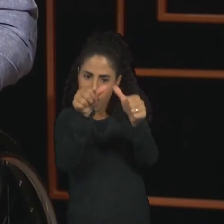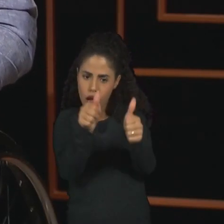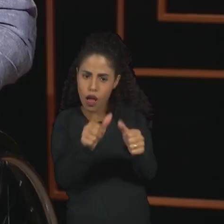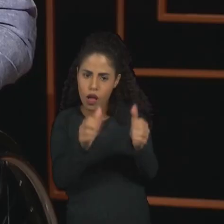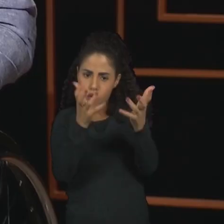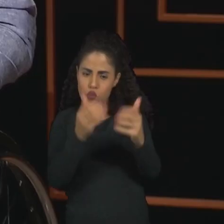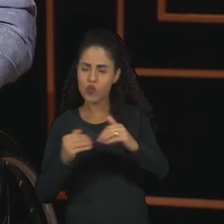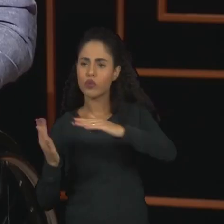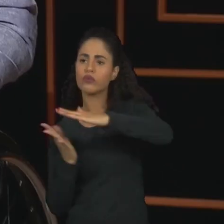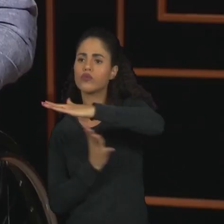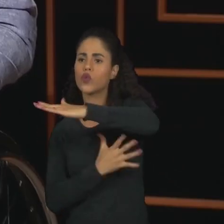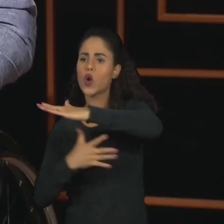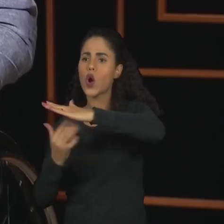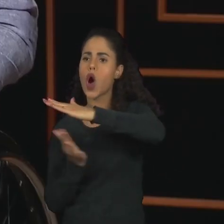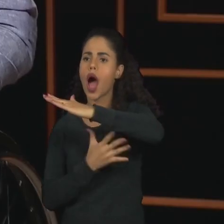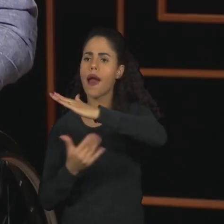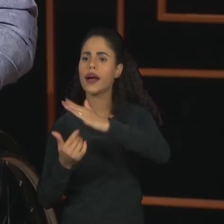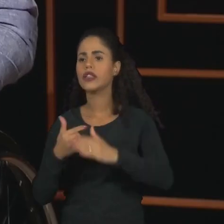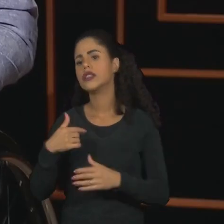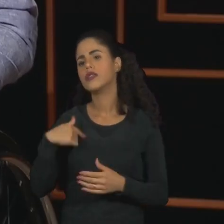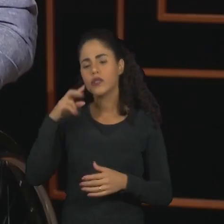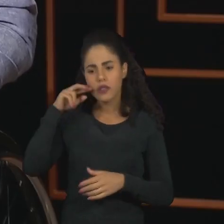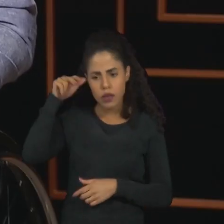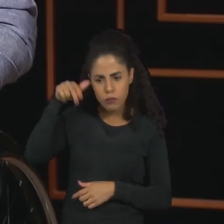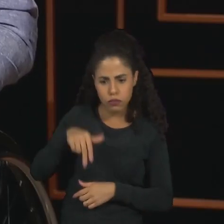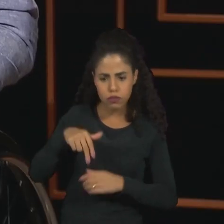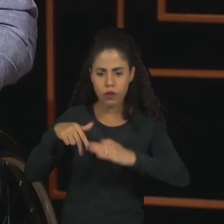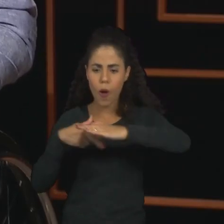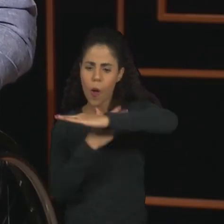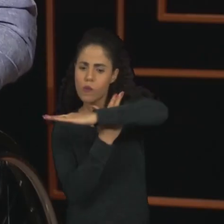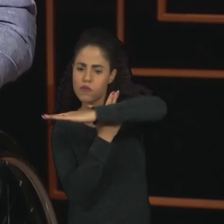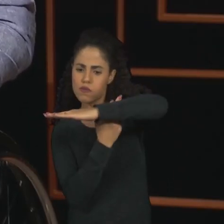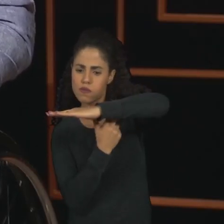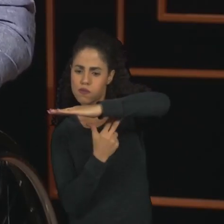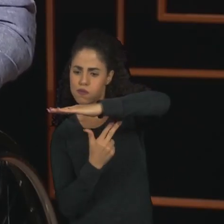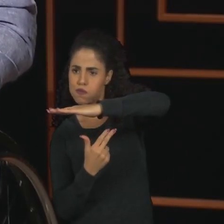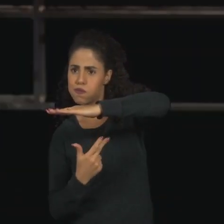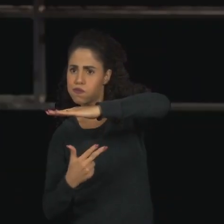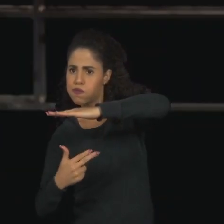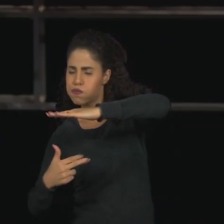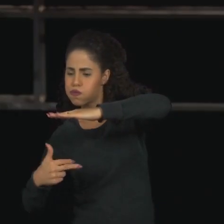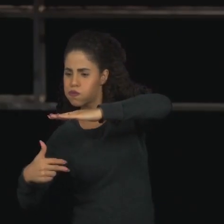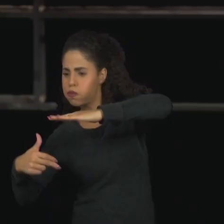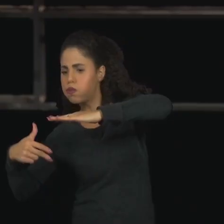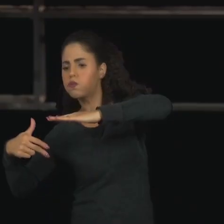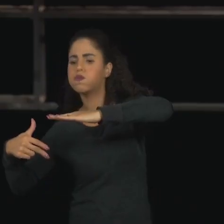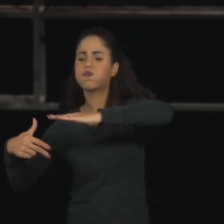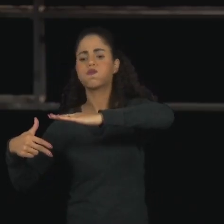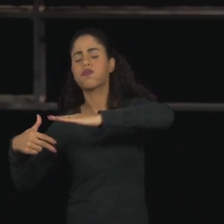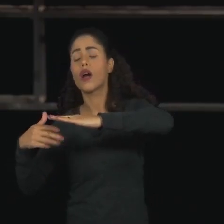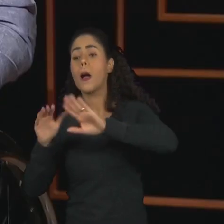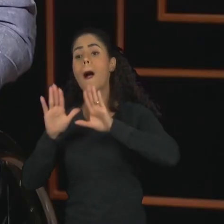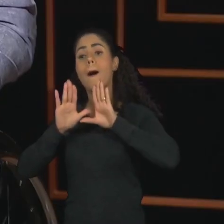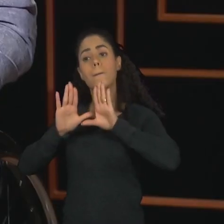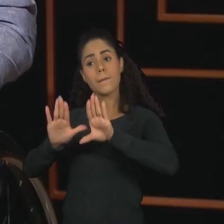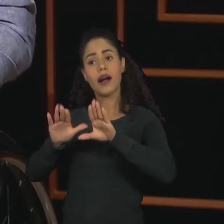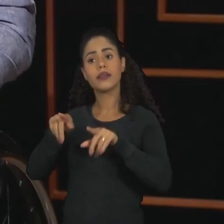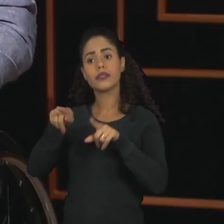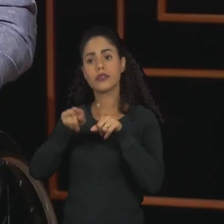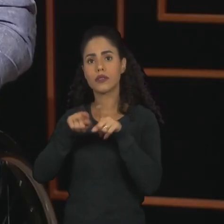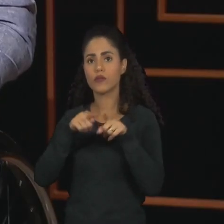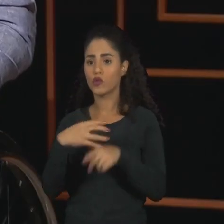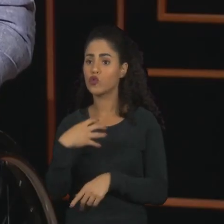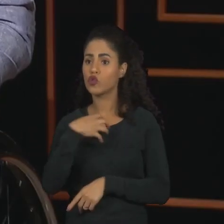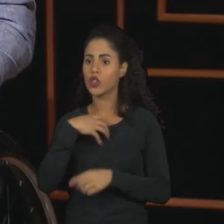corais artificiais, onde você possa mergulhar e ter outro tipo de relação. Mas a questão do